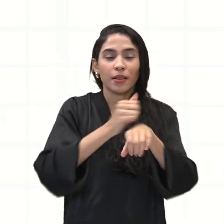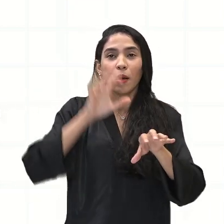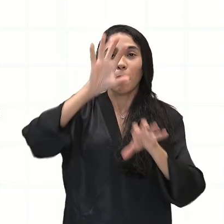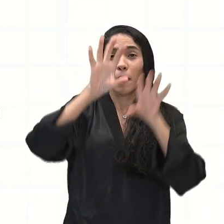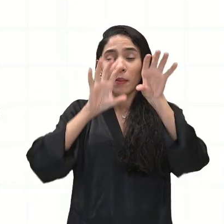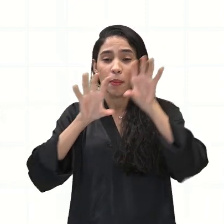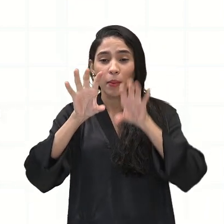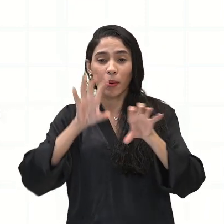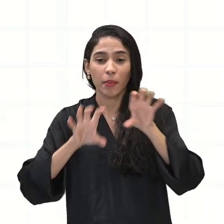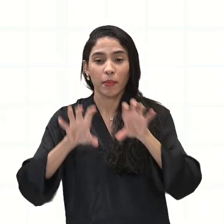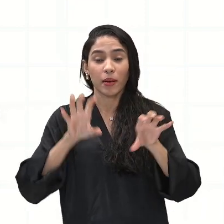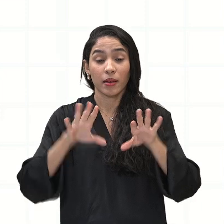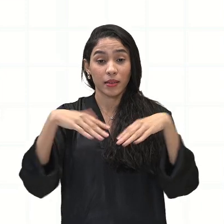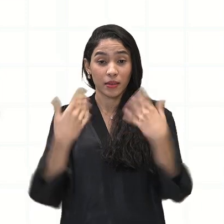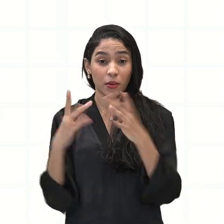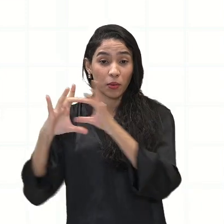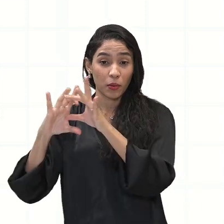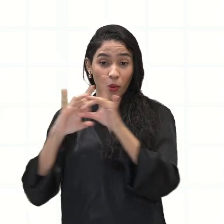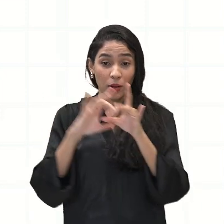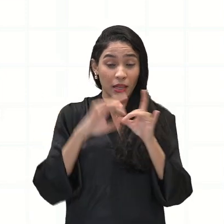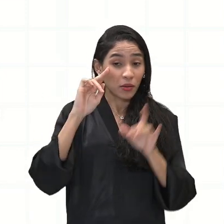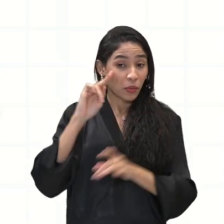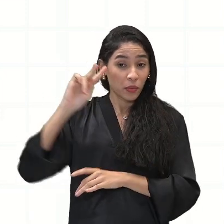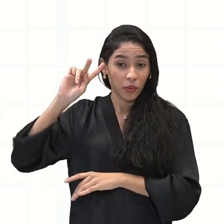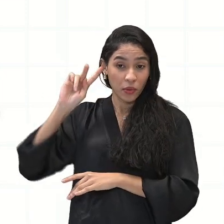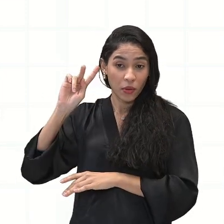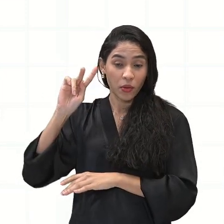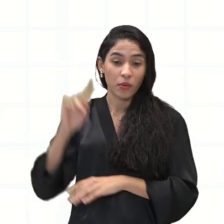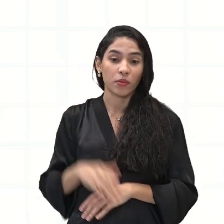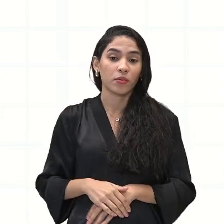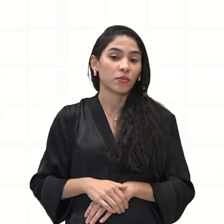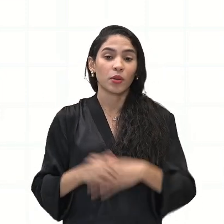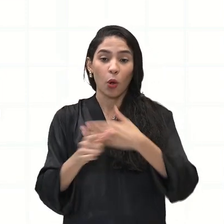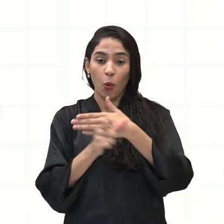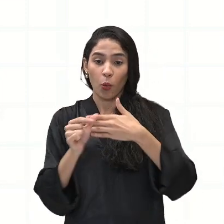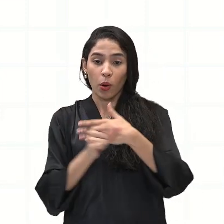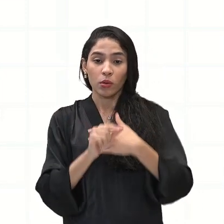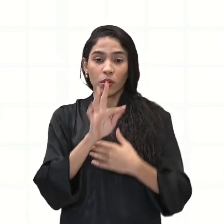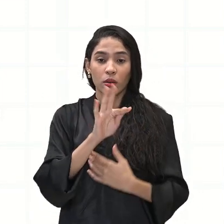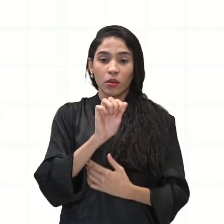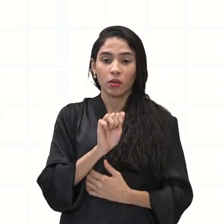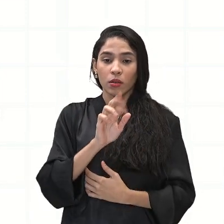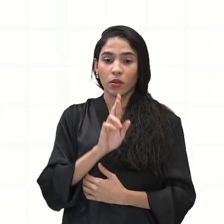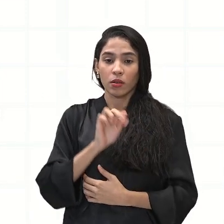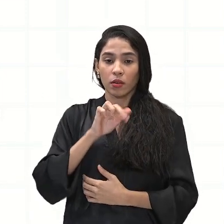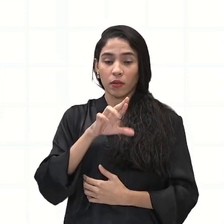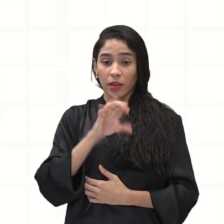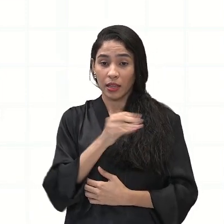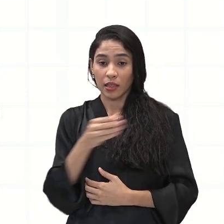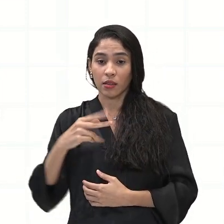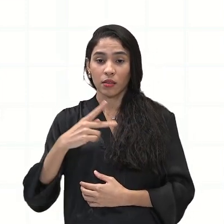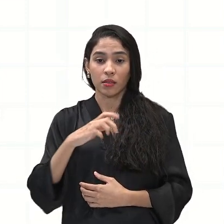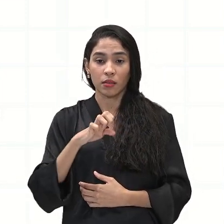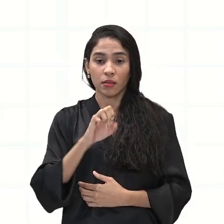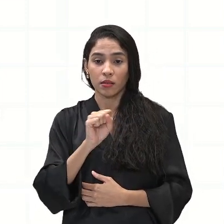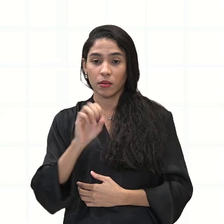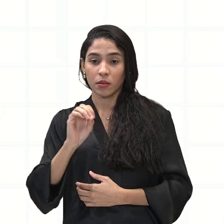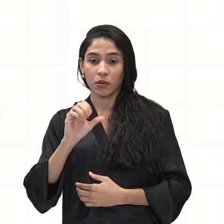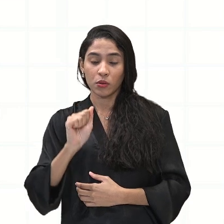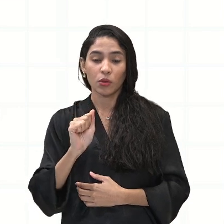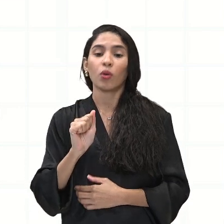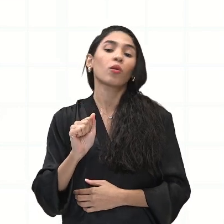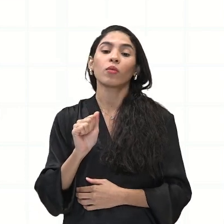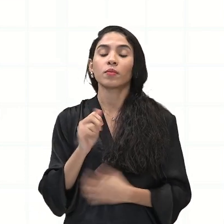esse contexto histórico, Fernando Pessoa transforma aí